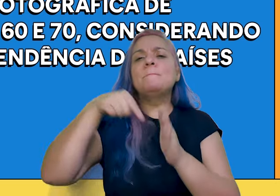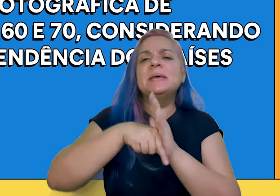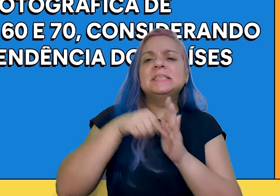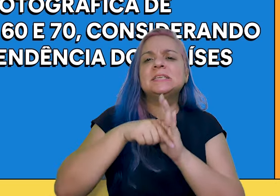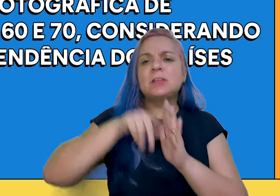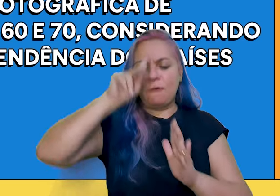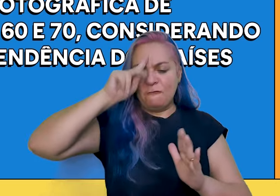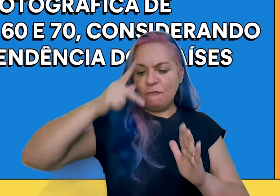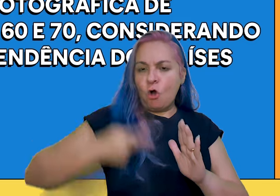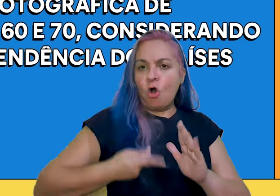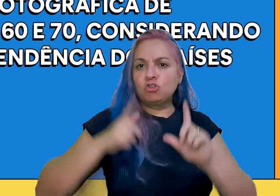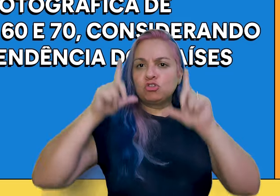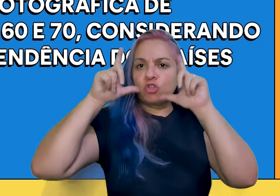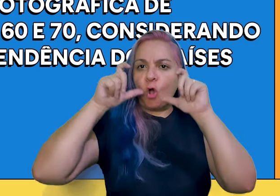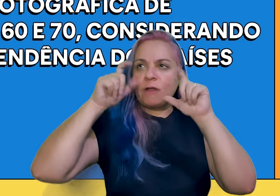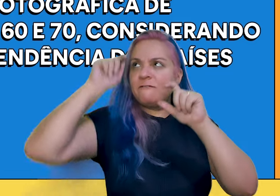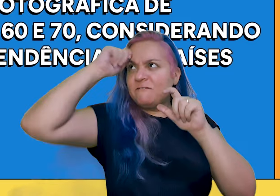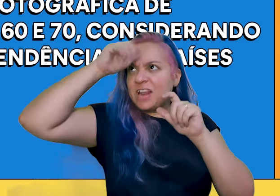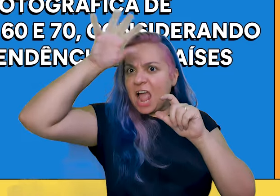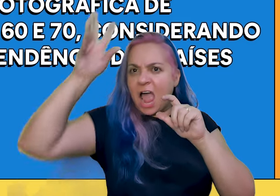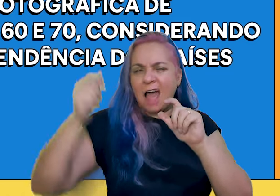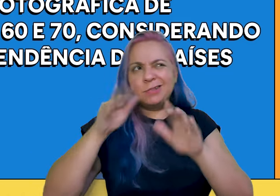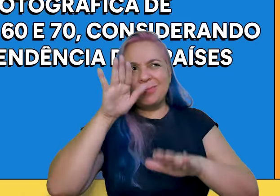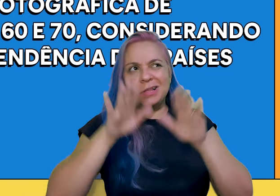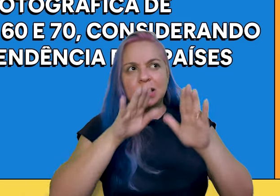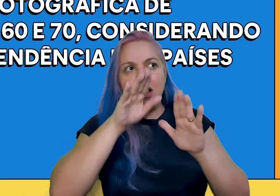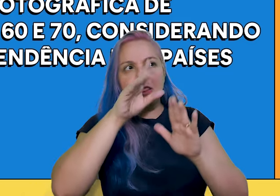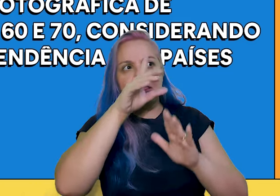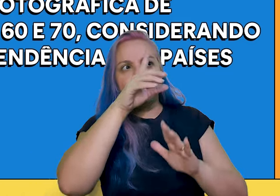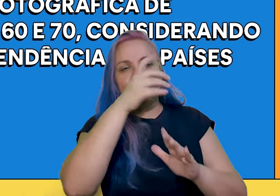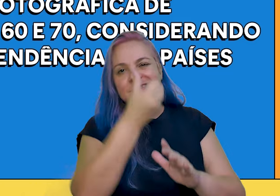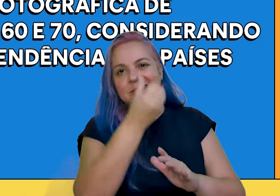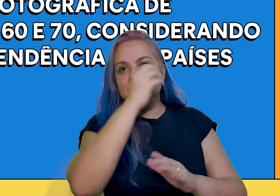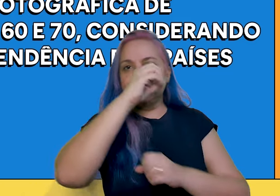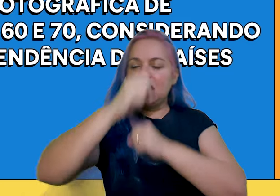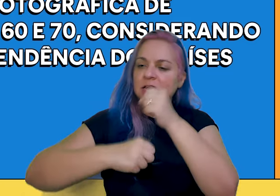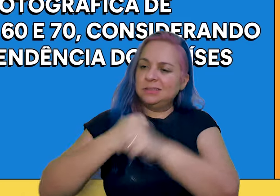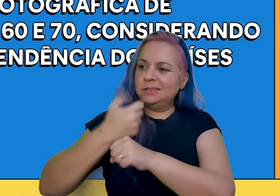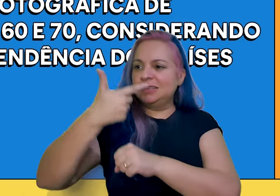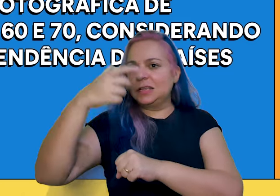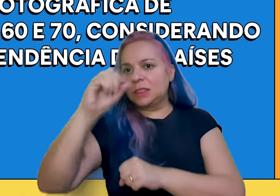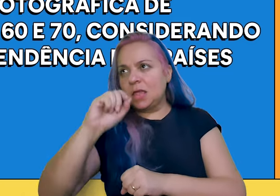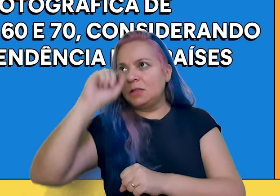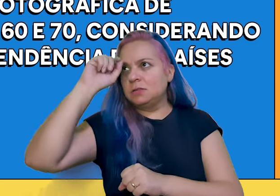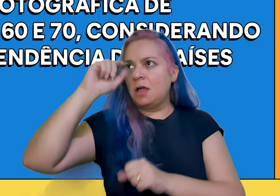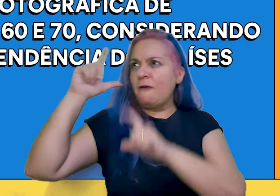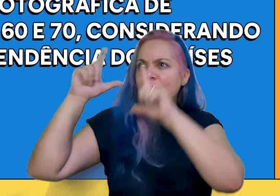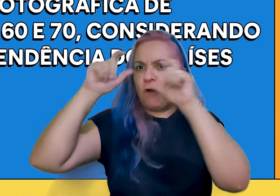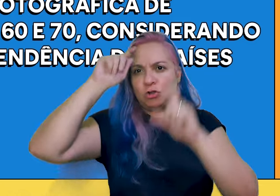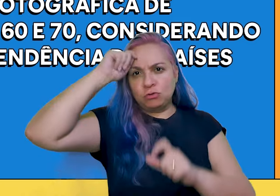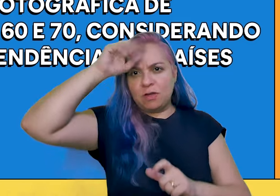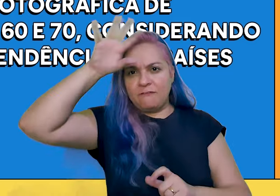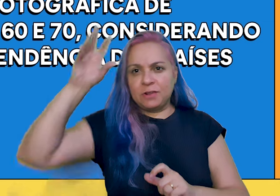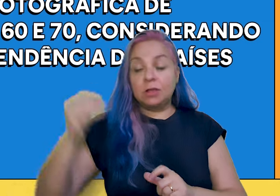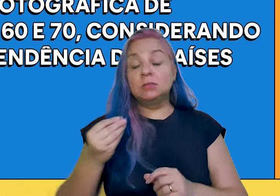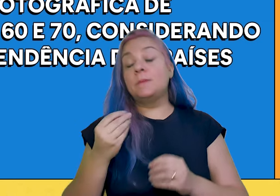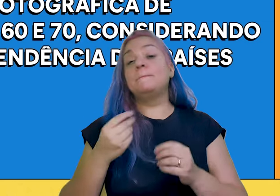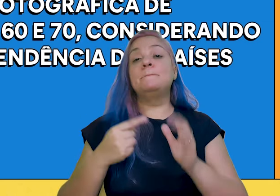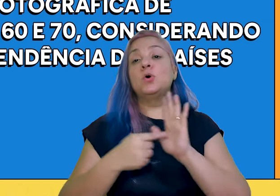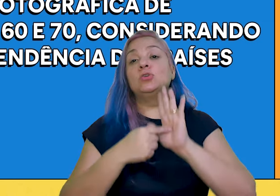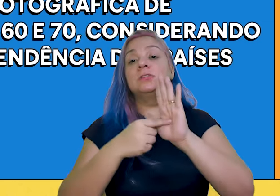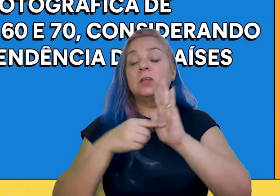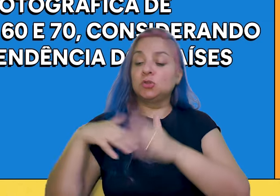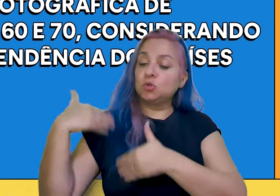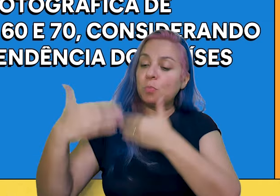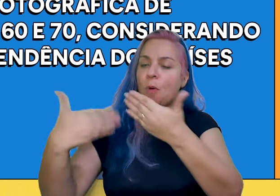produção fotográfica de autoria africana entre as décadas de 60 e 70, considerando a